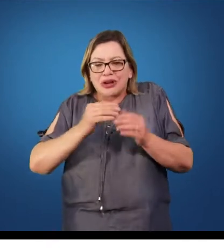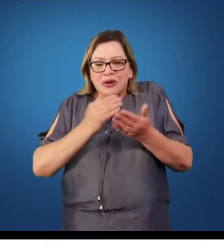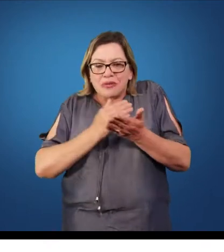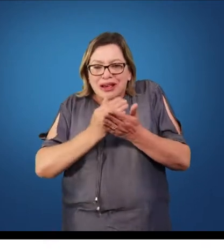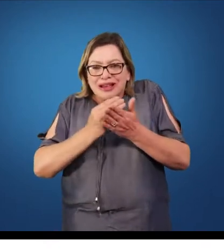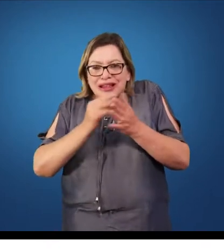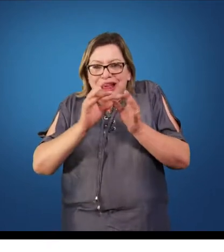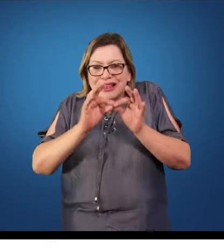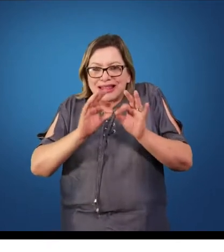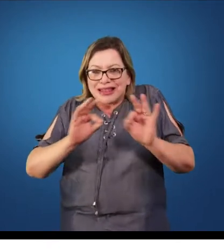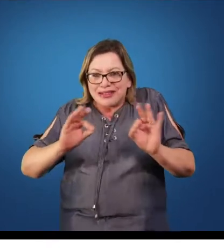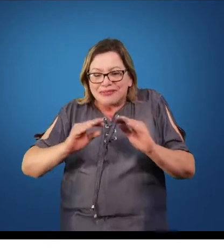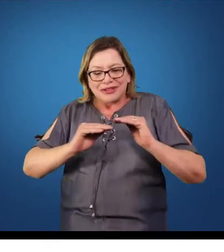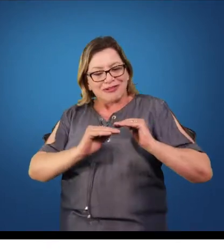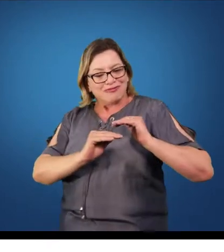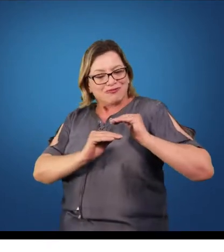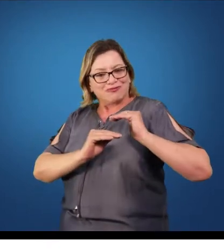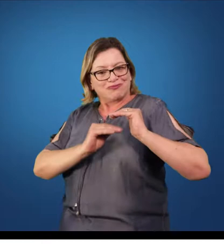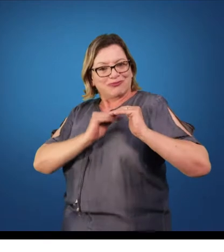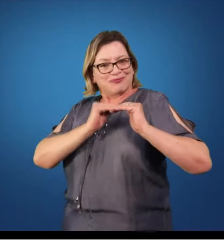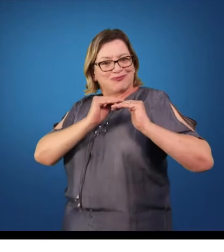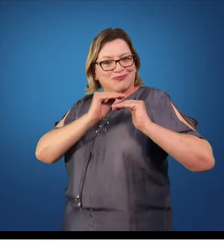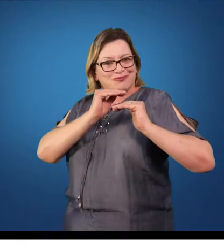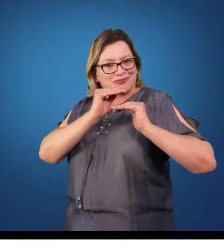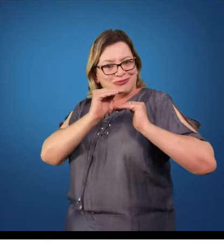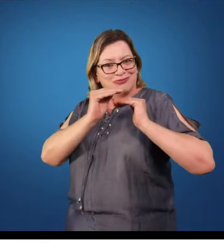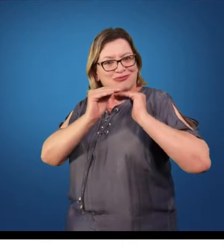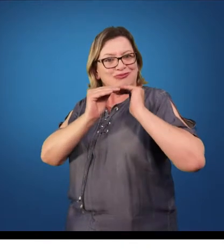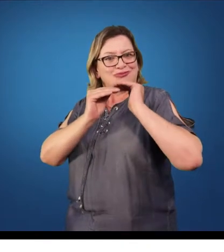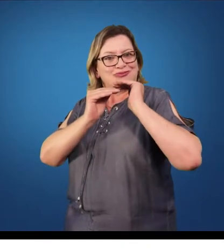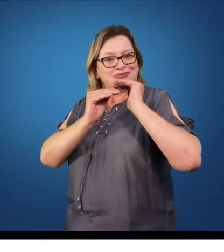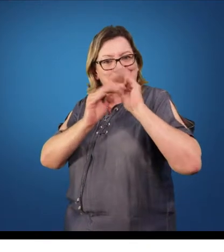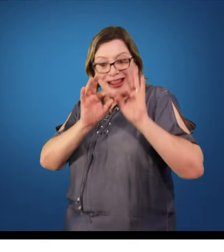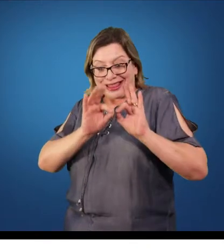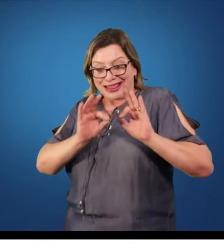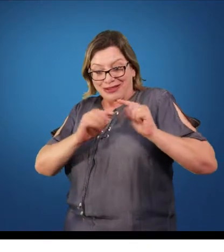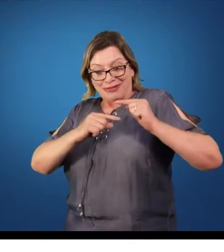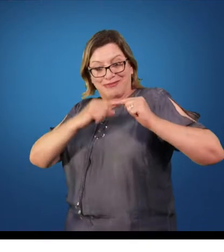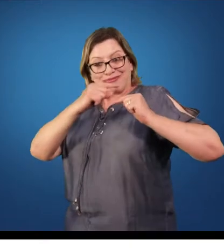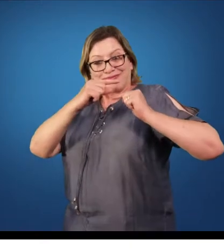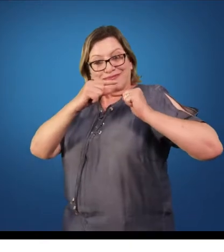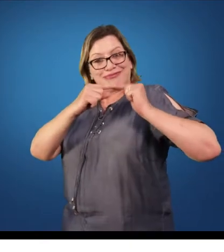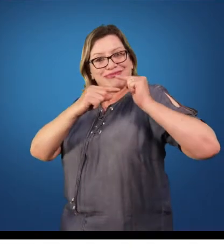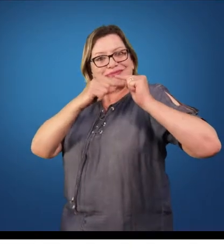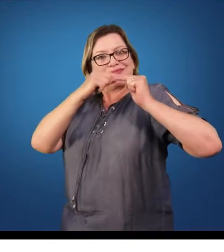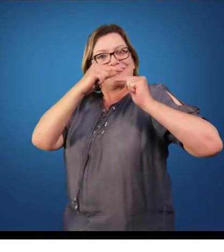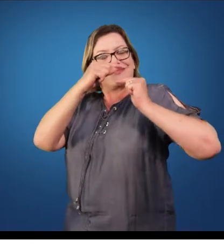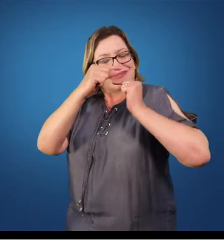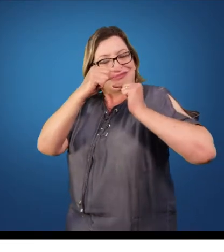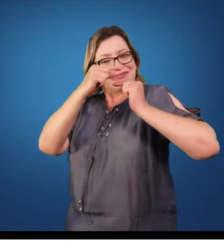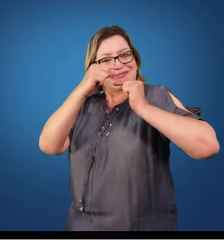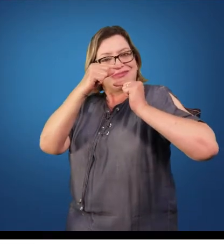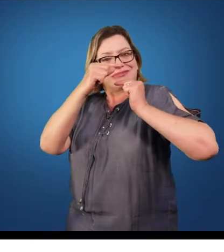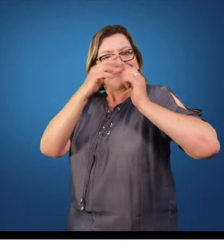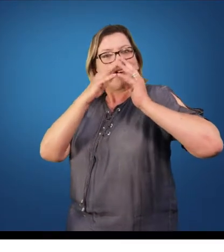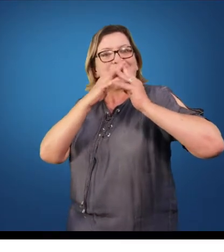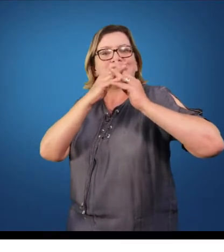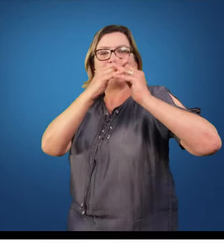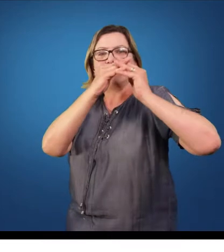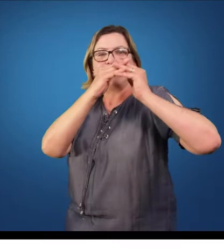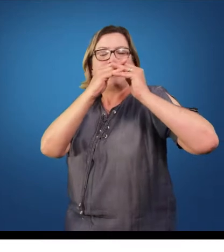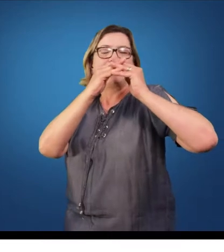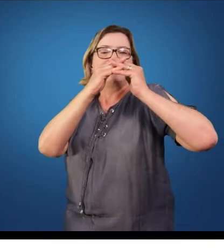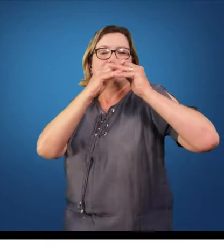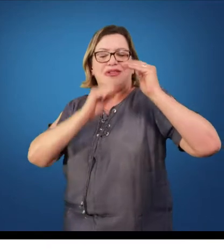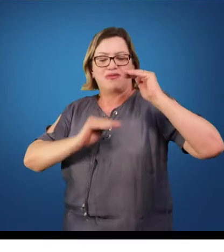simples ao mais complexo. Você vai aumentando a complexidade porque nós estamos trabalhando